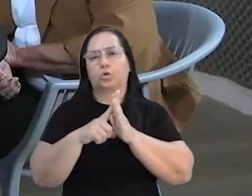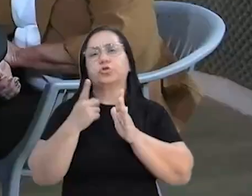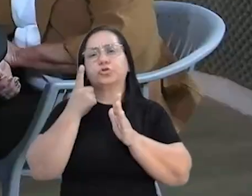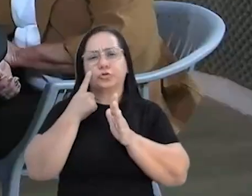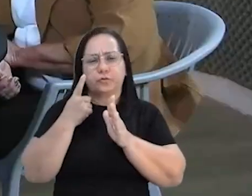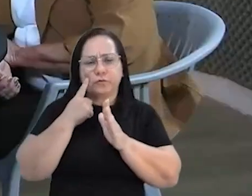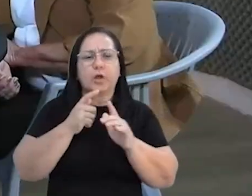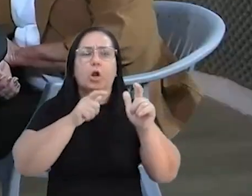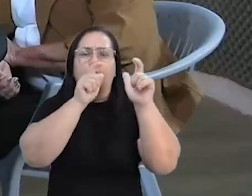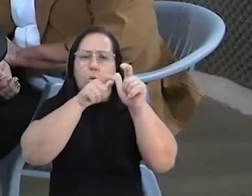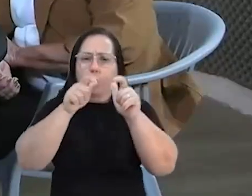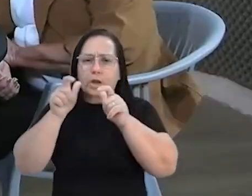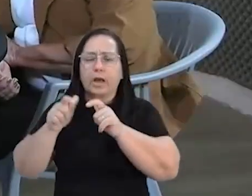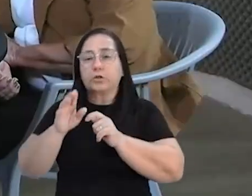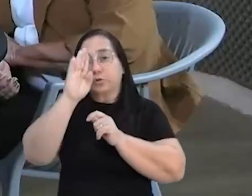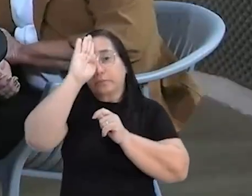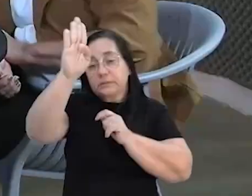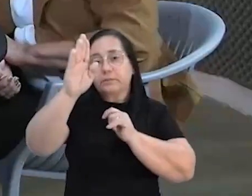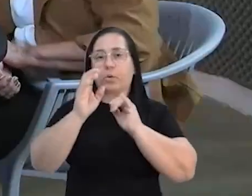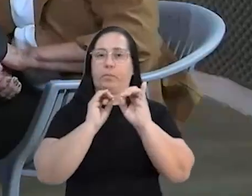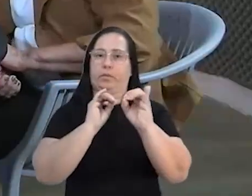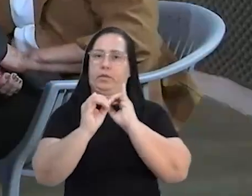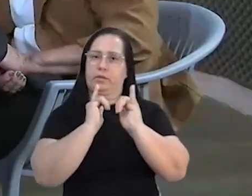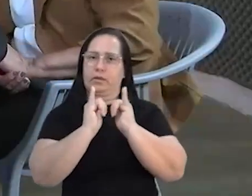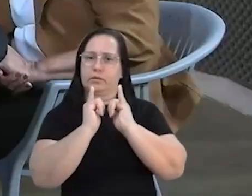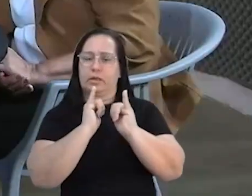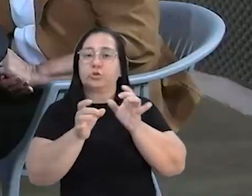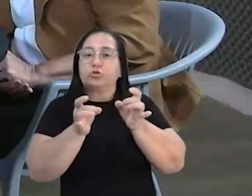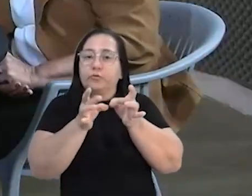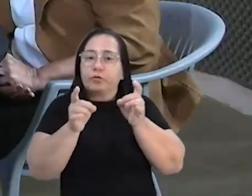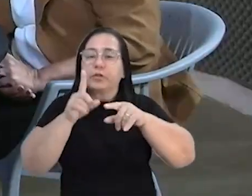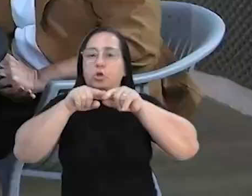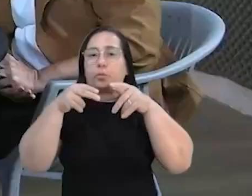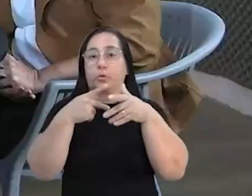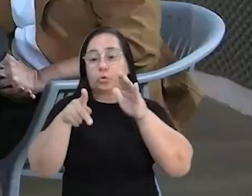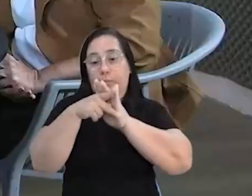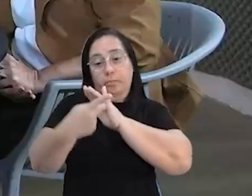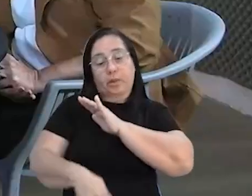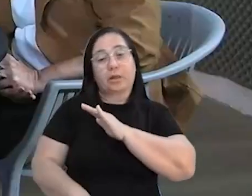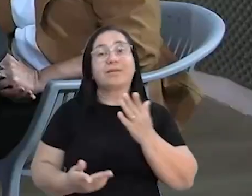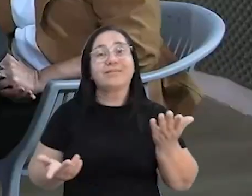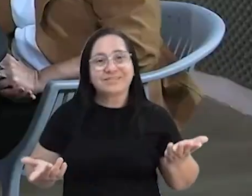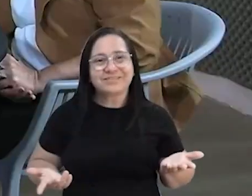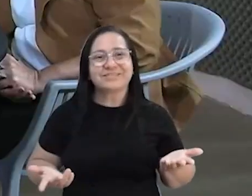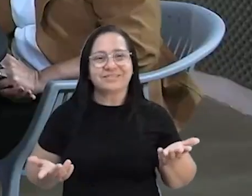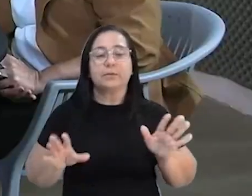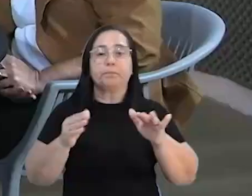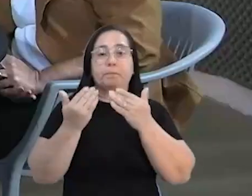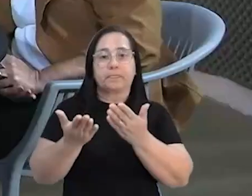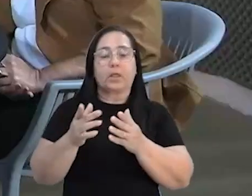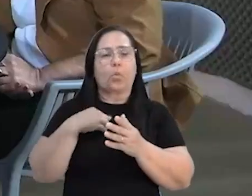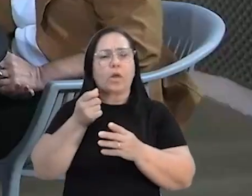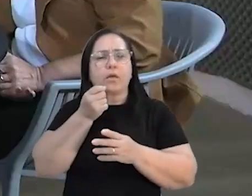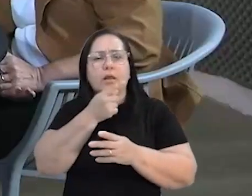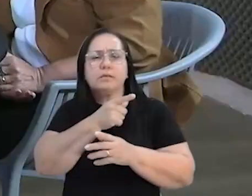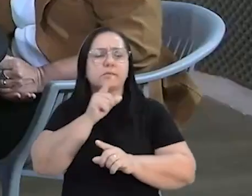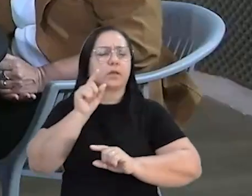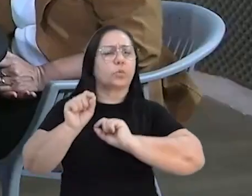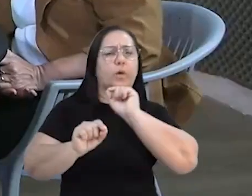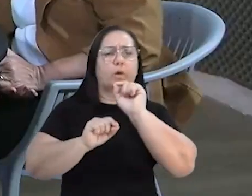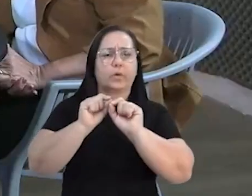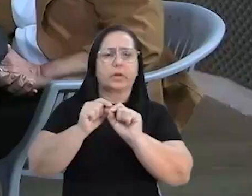vê em vários lugares, principalmente na internet, sendo vendidos produtos daqui, né? E engraçado